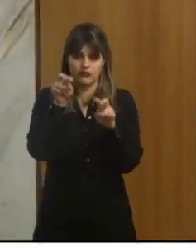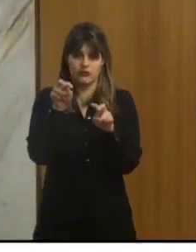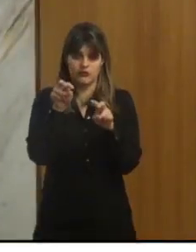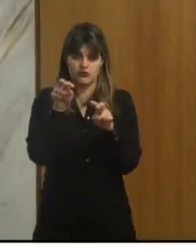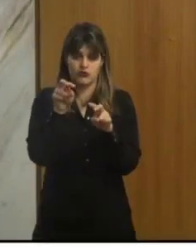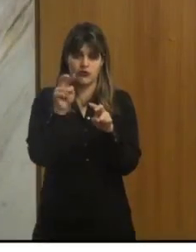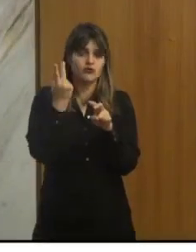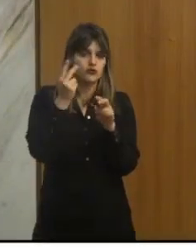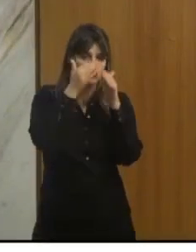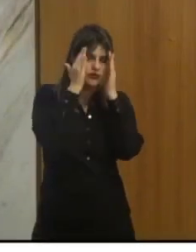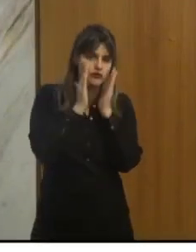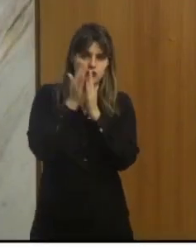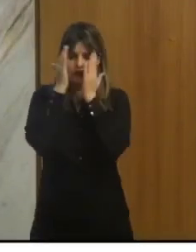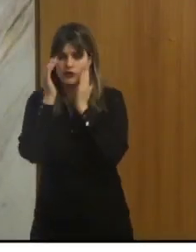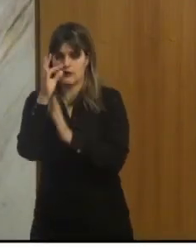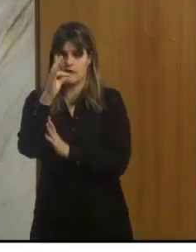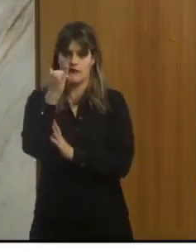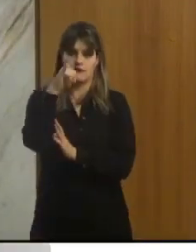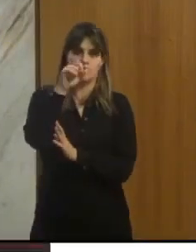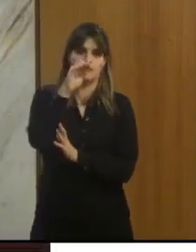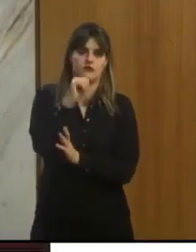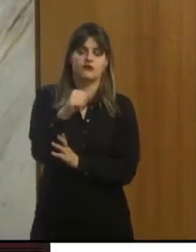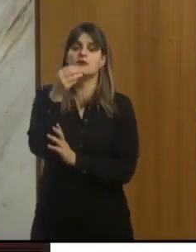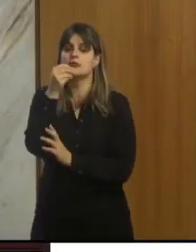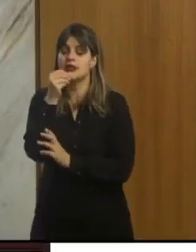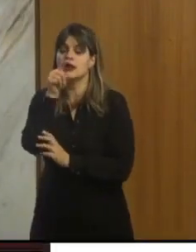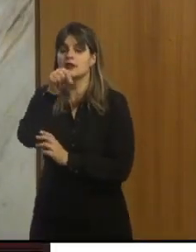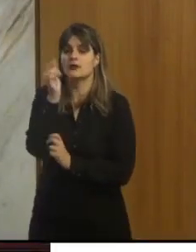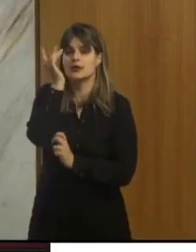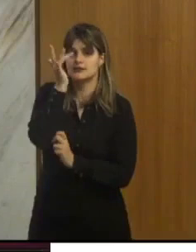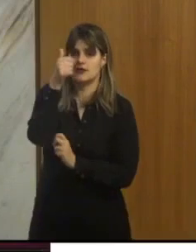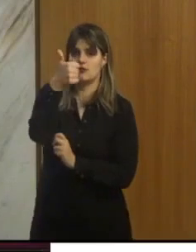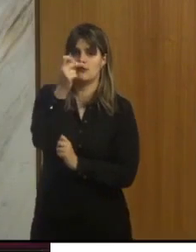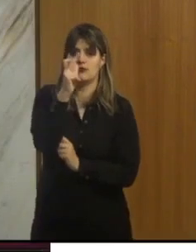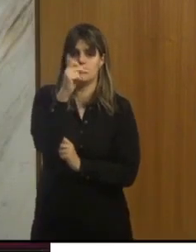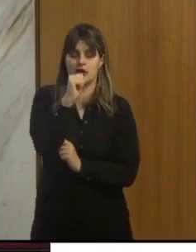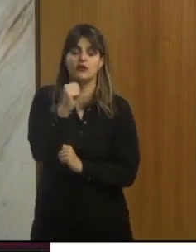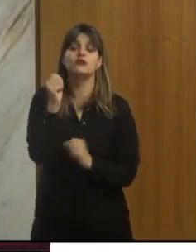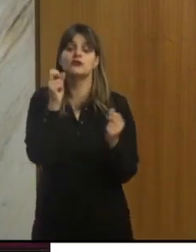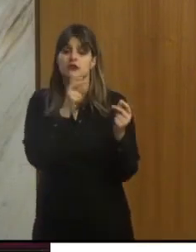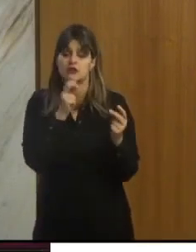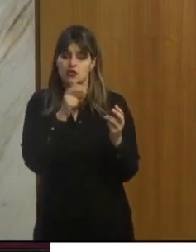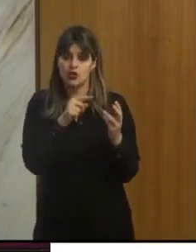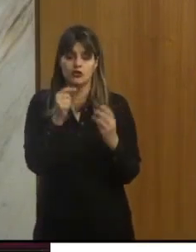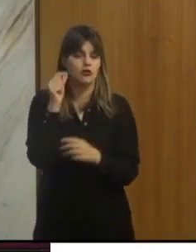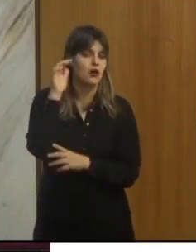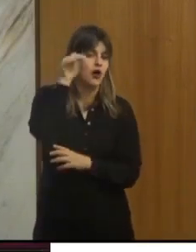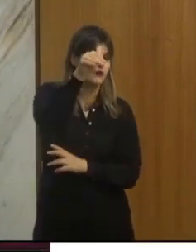duas Nossas Senhoras de Finisterra e o São Brás e o Santo António. Ao fundo,